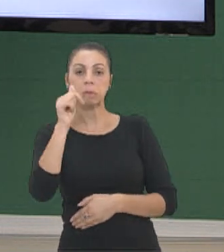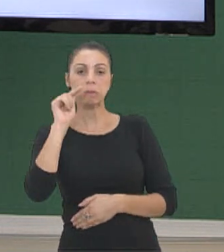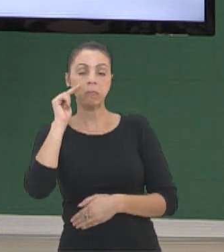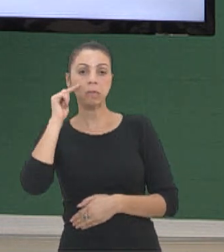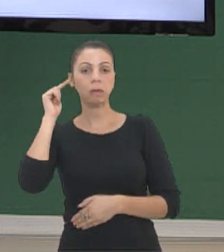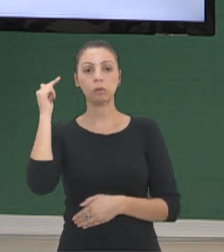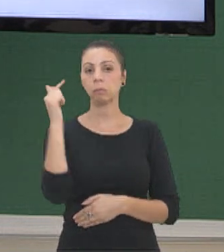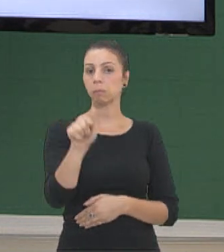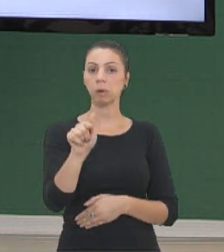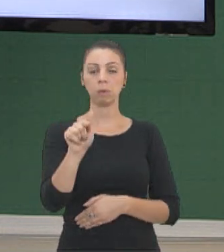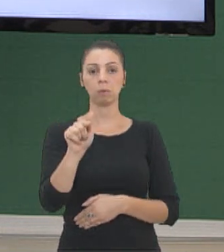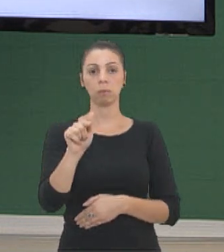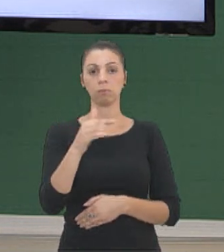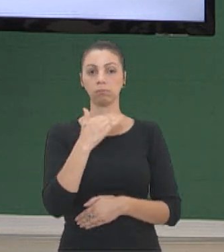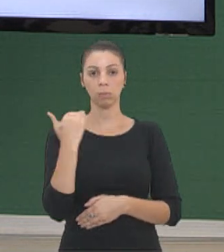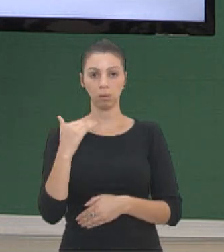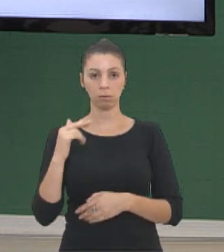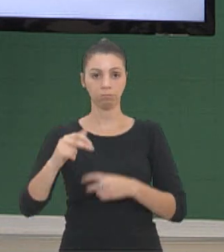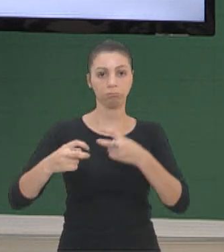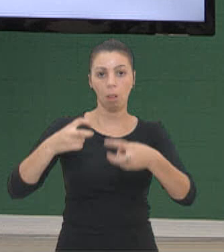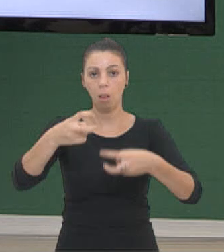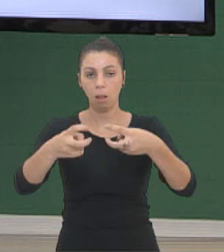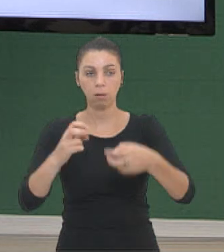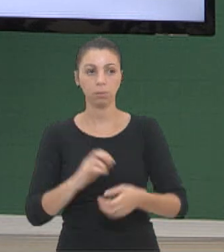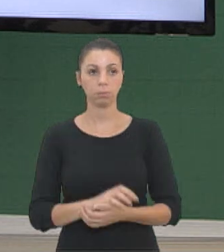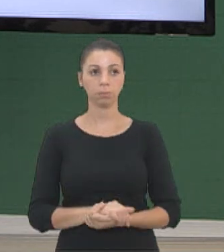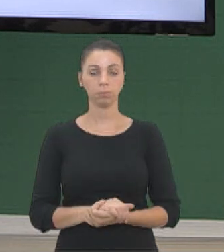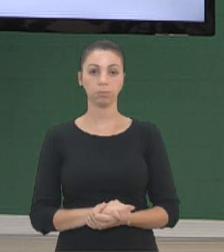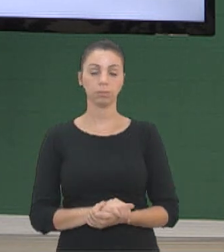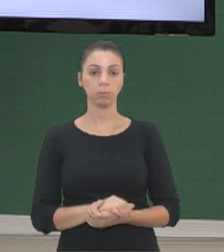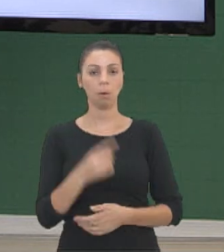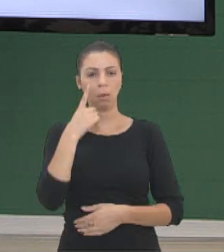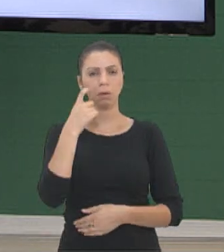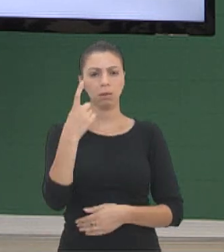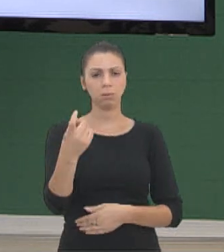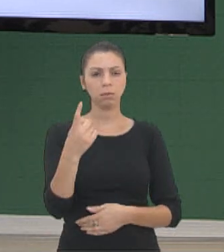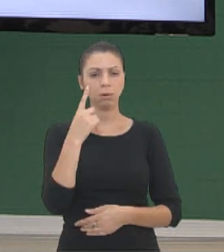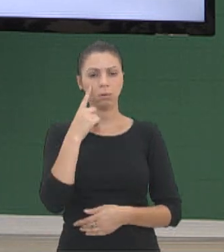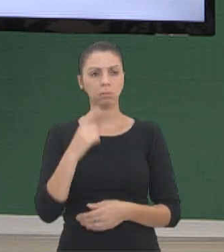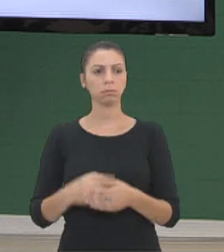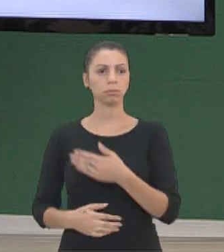os jacobinos radicais estiveram no poder. E olha que interessante,